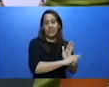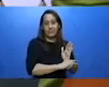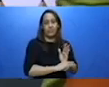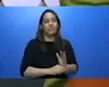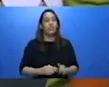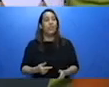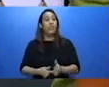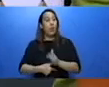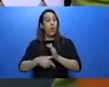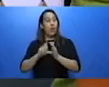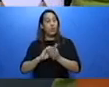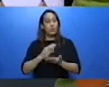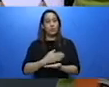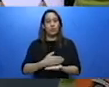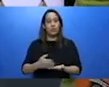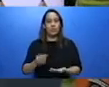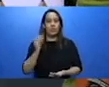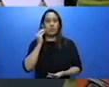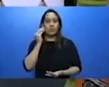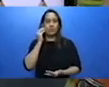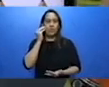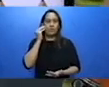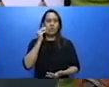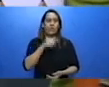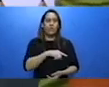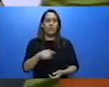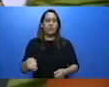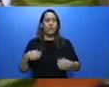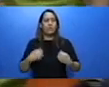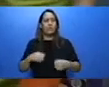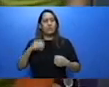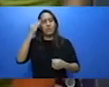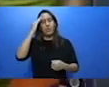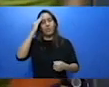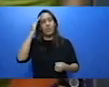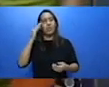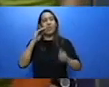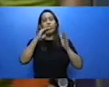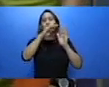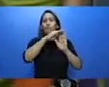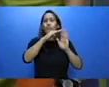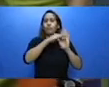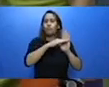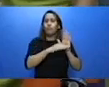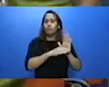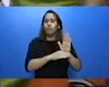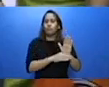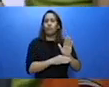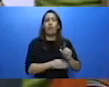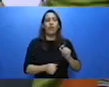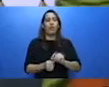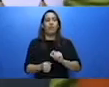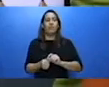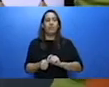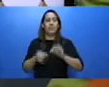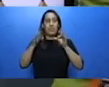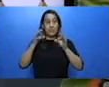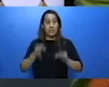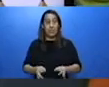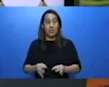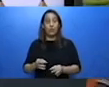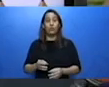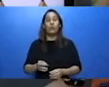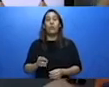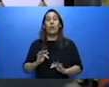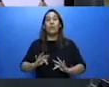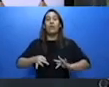experimento científico, você deve entender quais são suas etapas e realizá-las para que o resultado